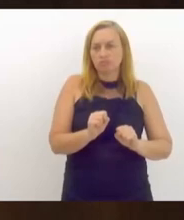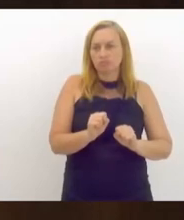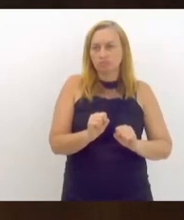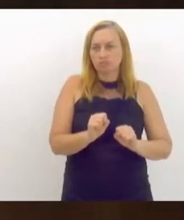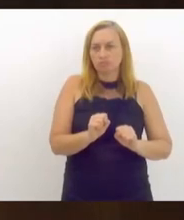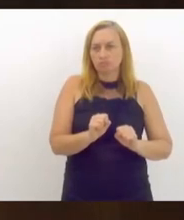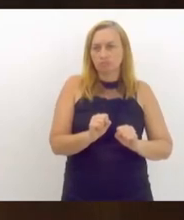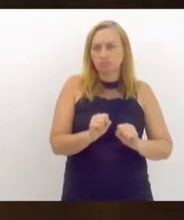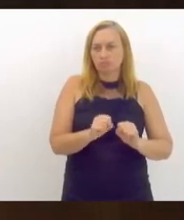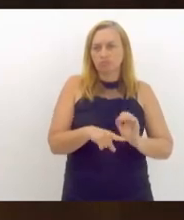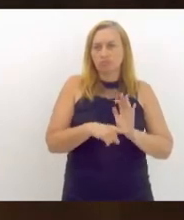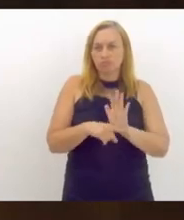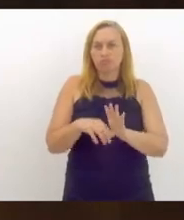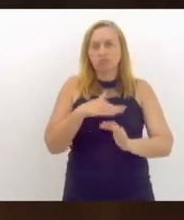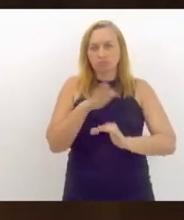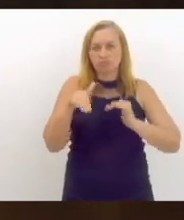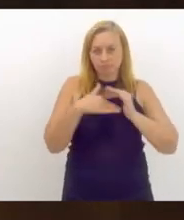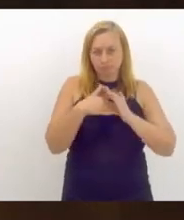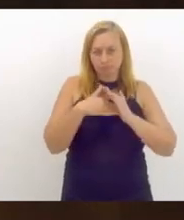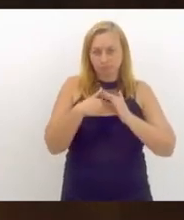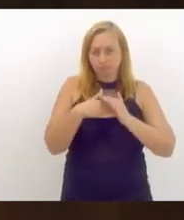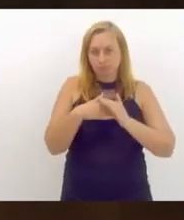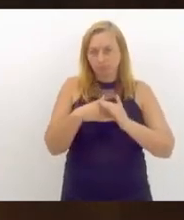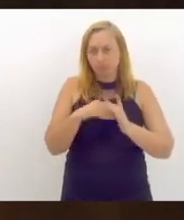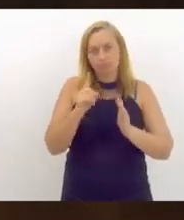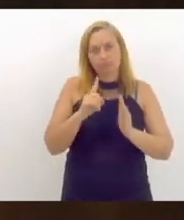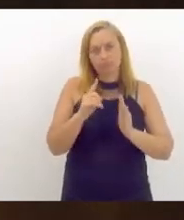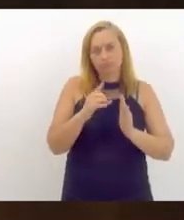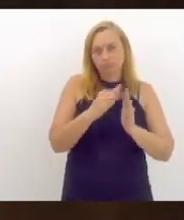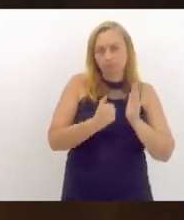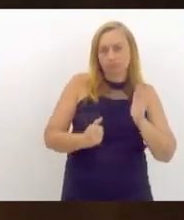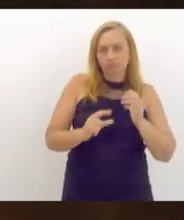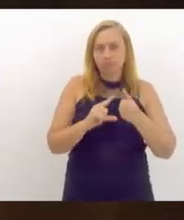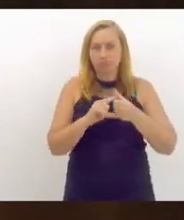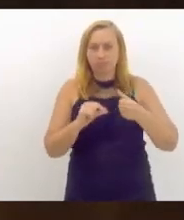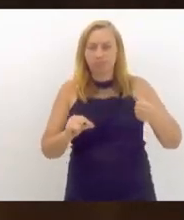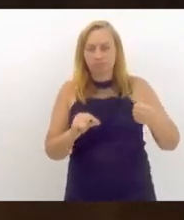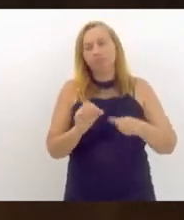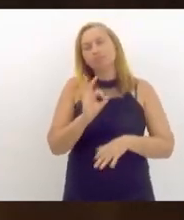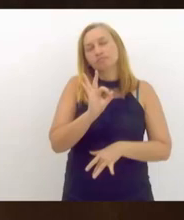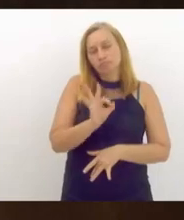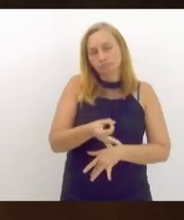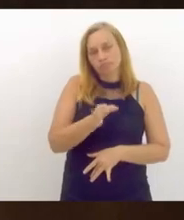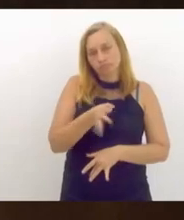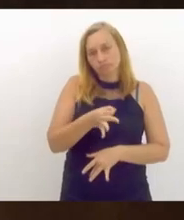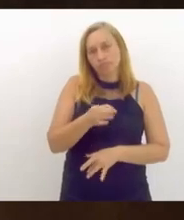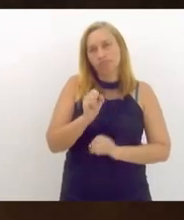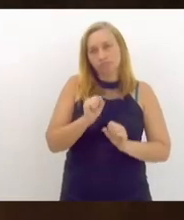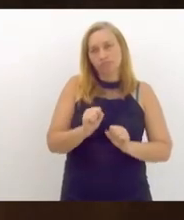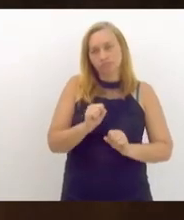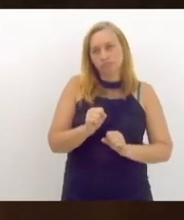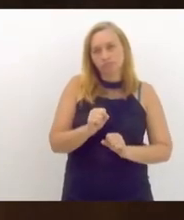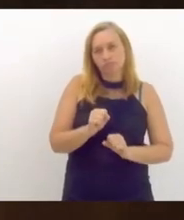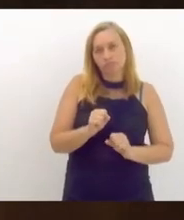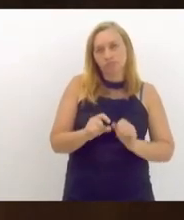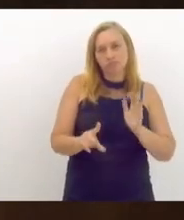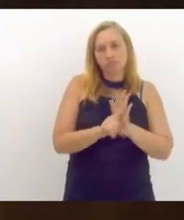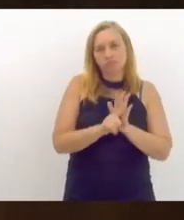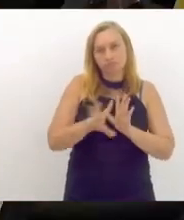que possa contemplar, né, e não suprimir o artigo que, de fato, pode fazer com que essa lei